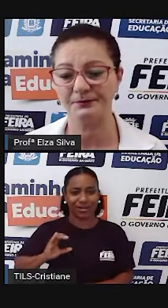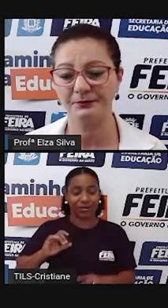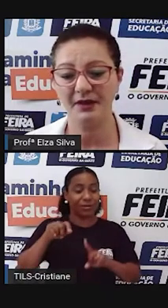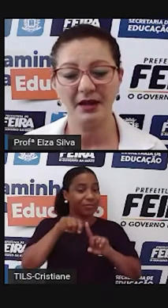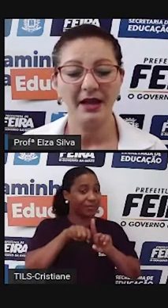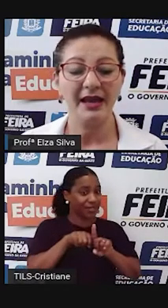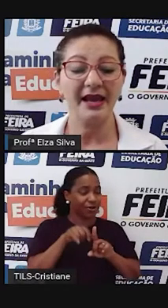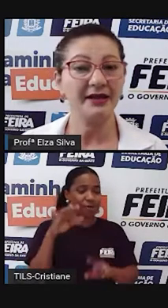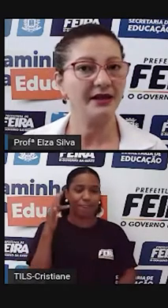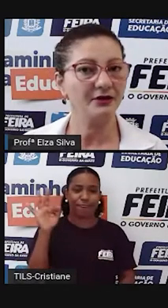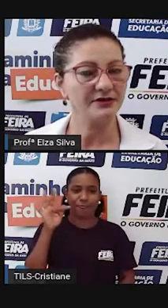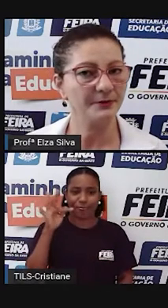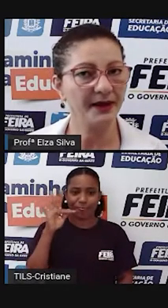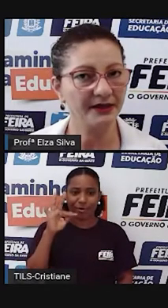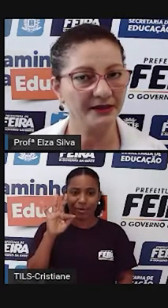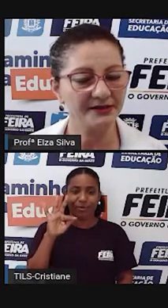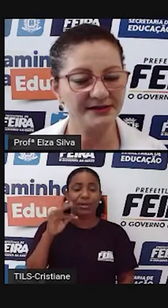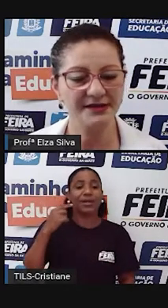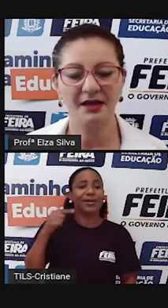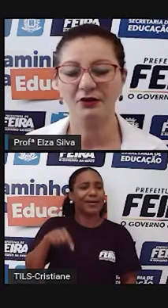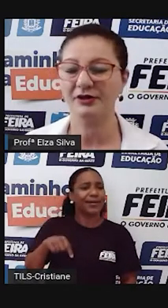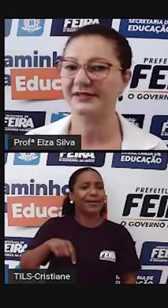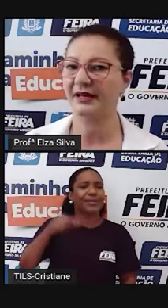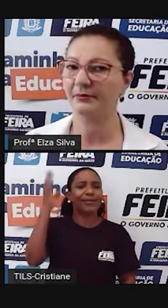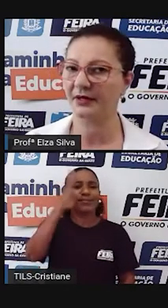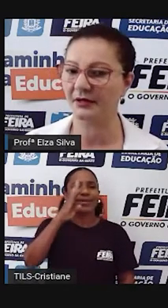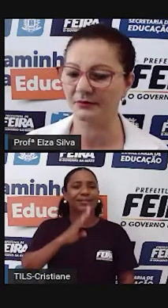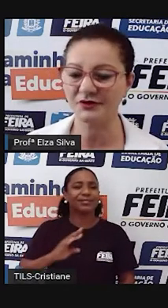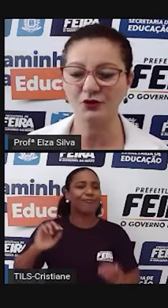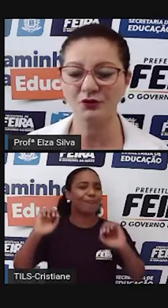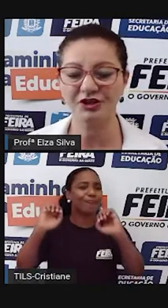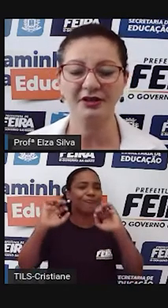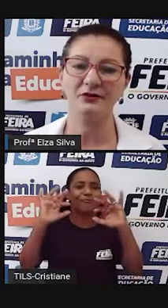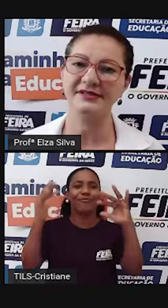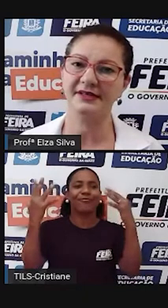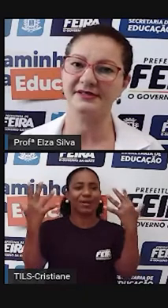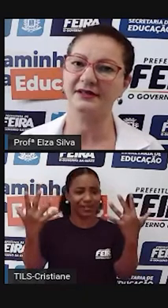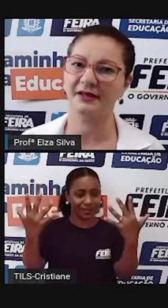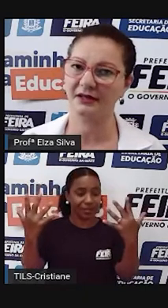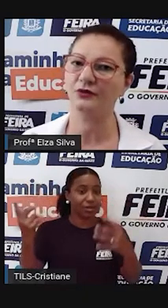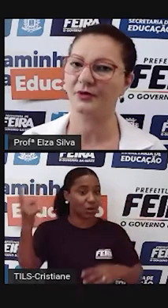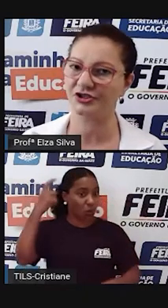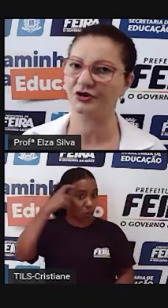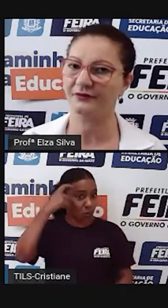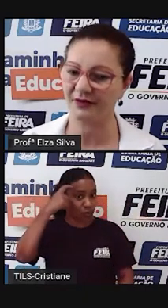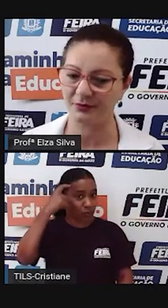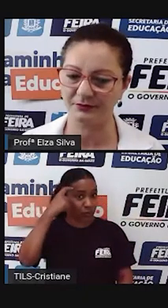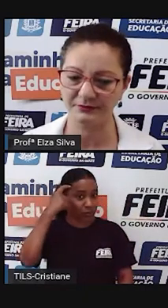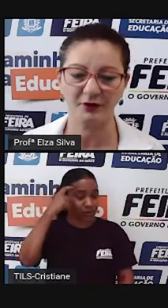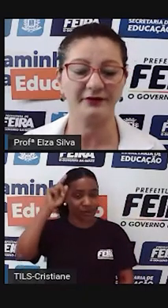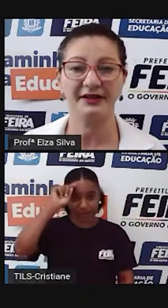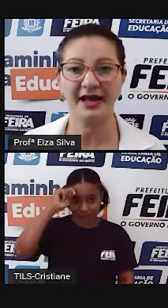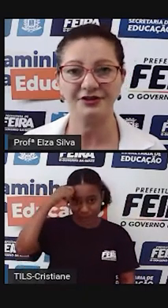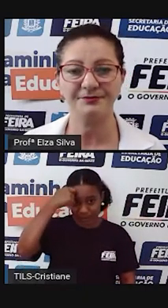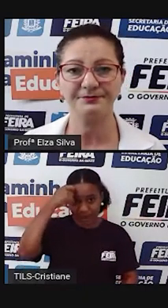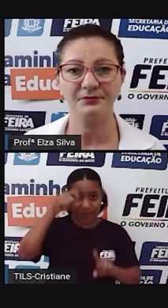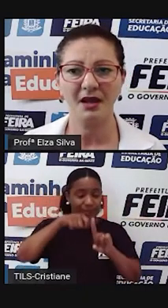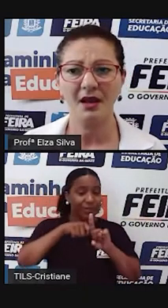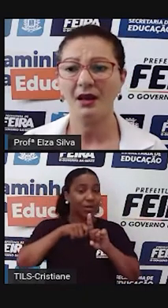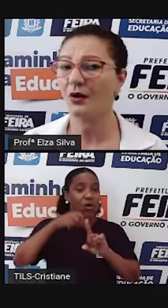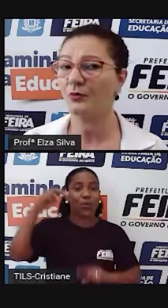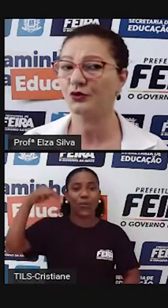fevereiro. E aqui em nosso país, nós celebramos o Dia da Consciência Negra no mês de novembro. Não é